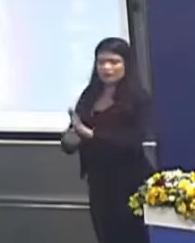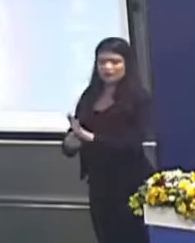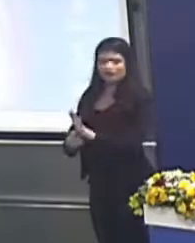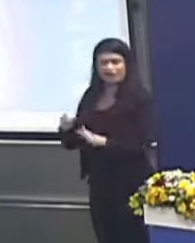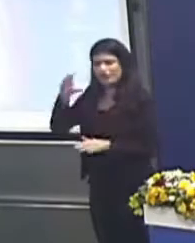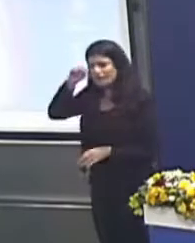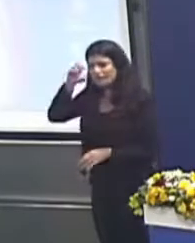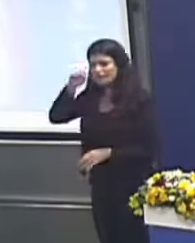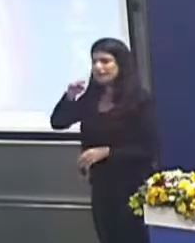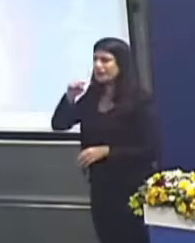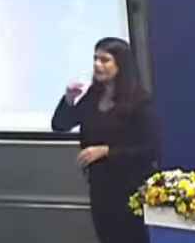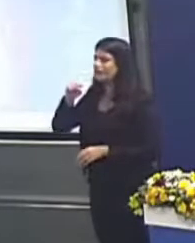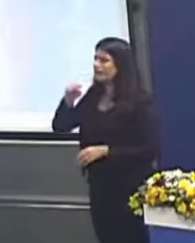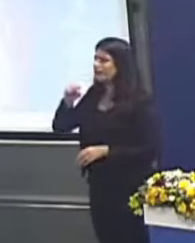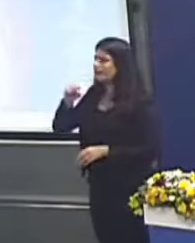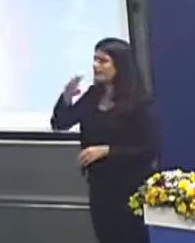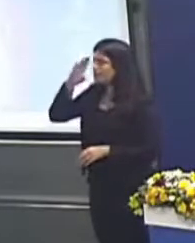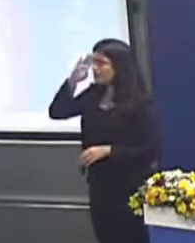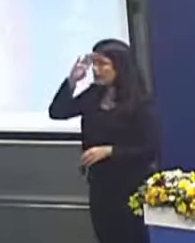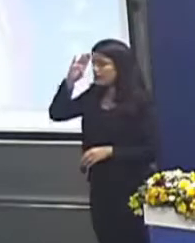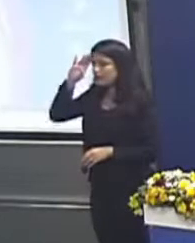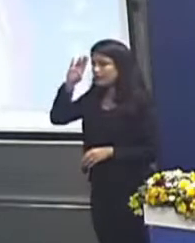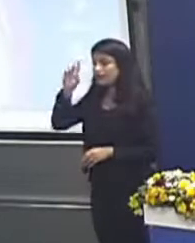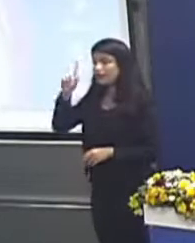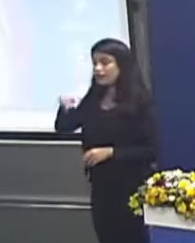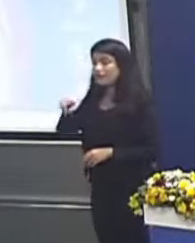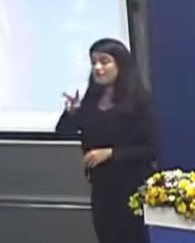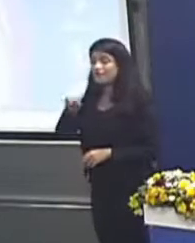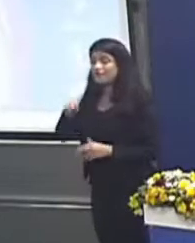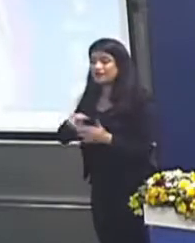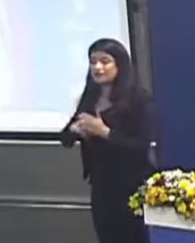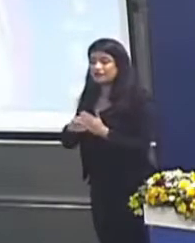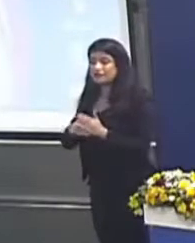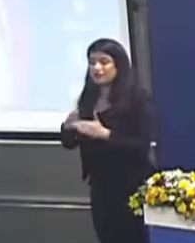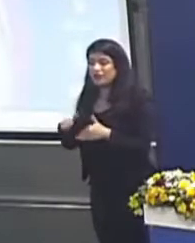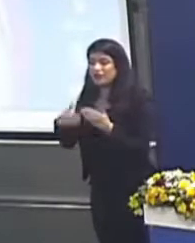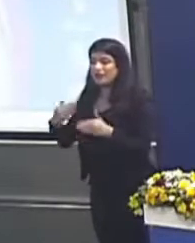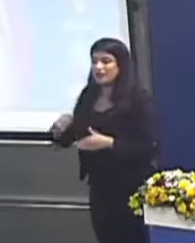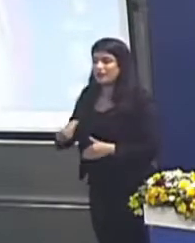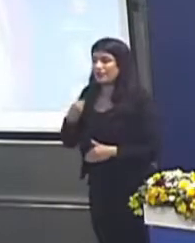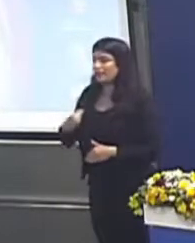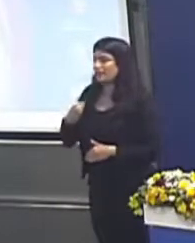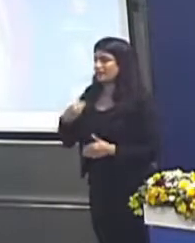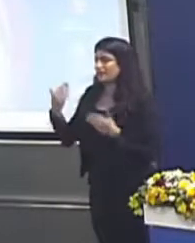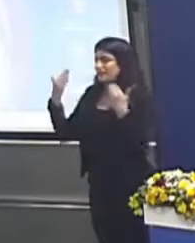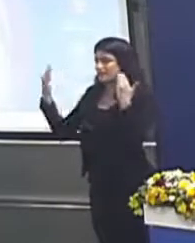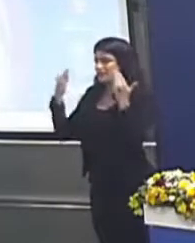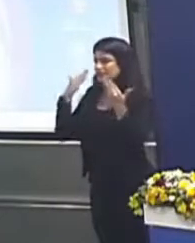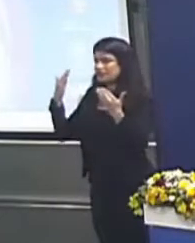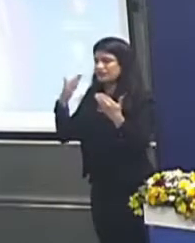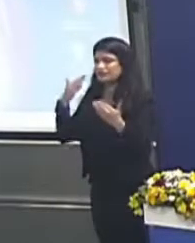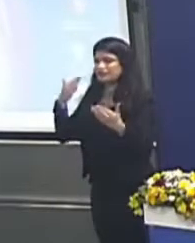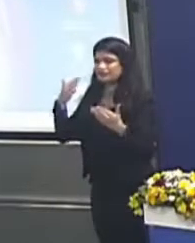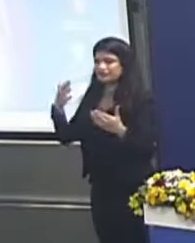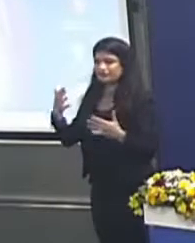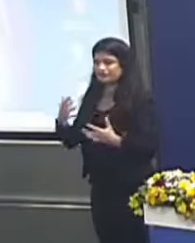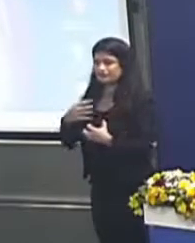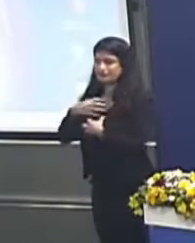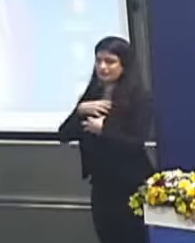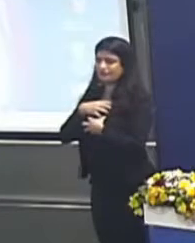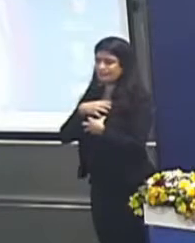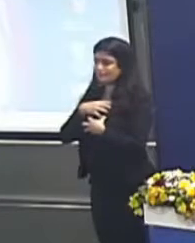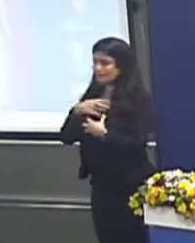gente aprendeu na academia, e aí a gente vai para a vida e fazer essa psicologia encarnada,